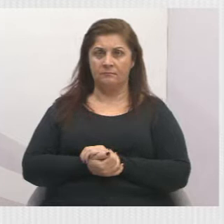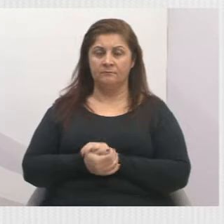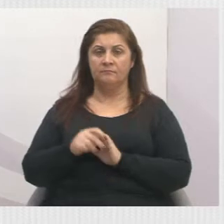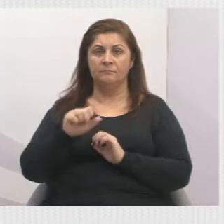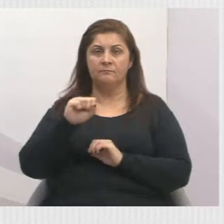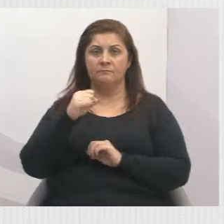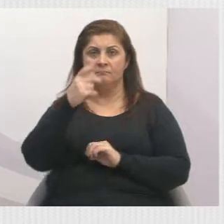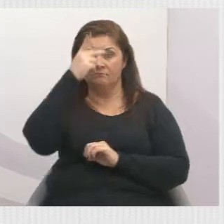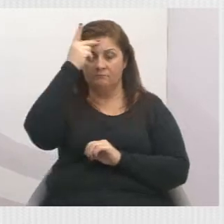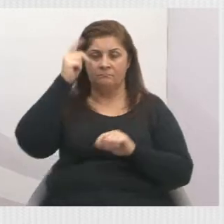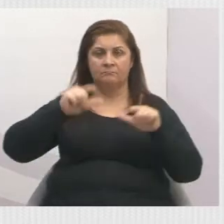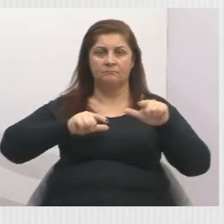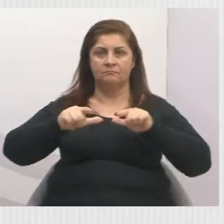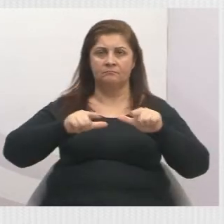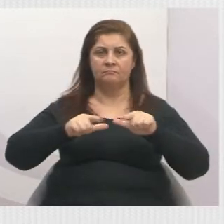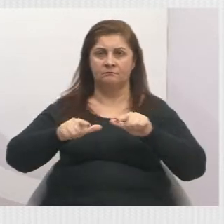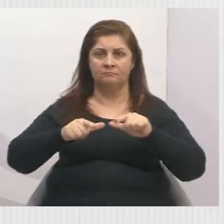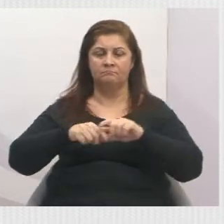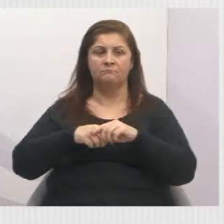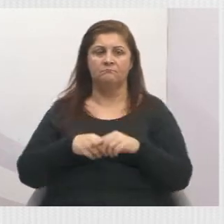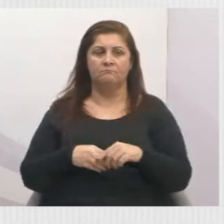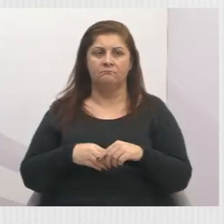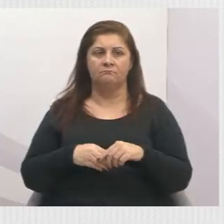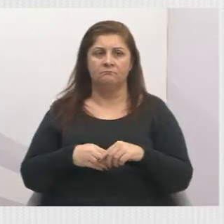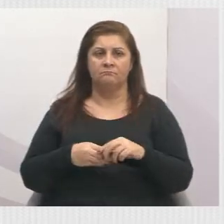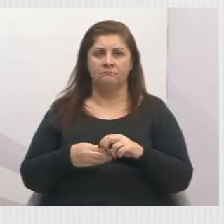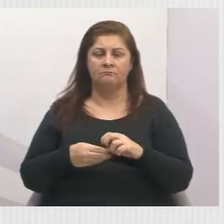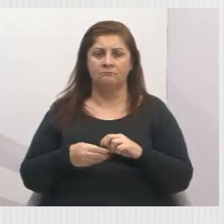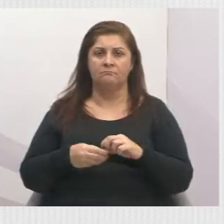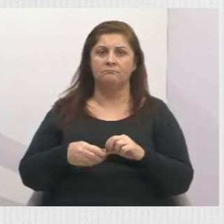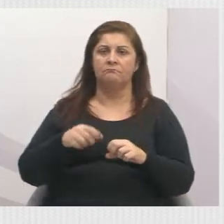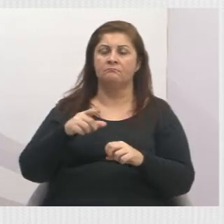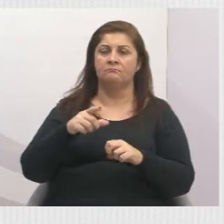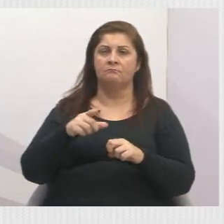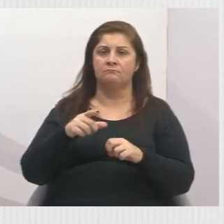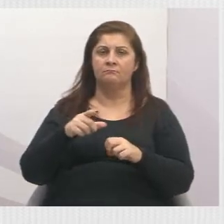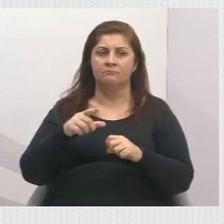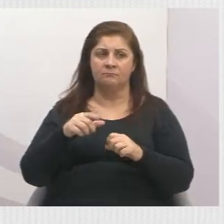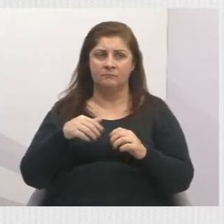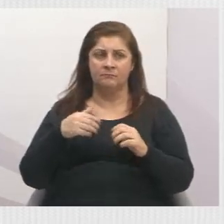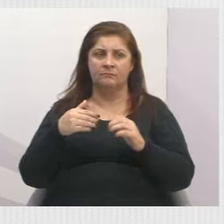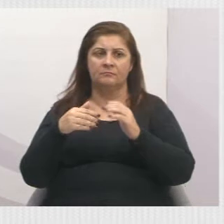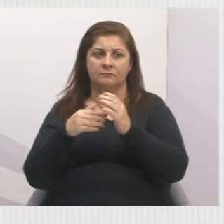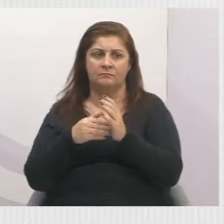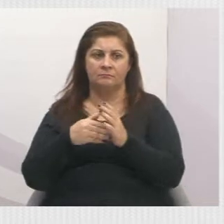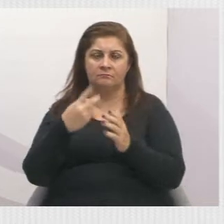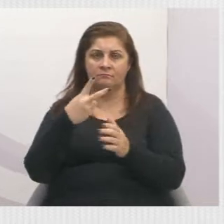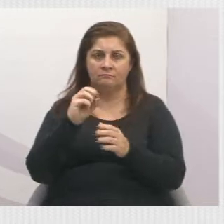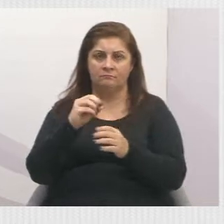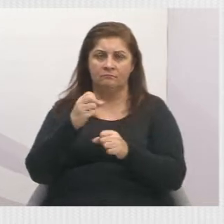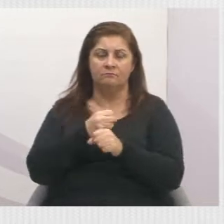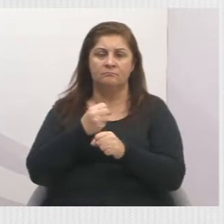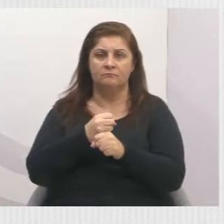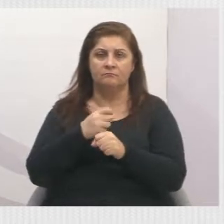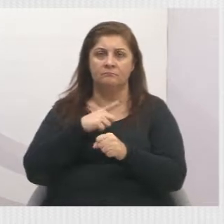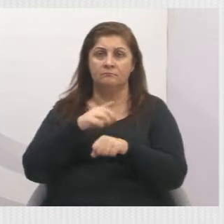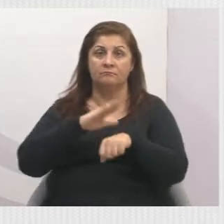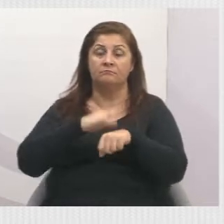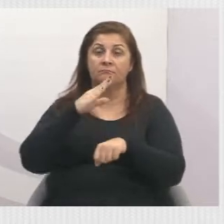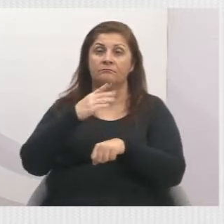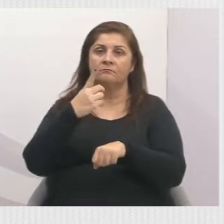vai receber 10%, uma pensão ou aposentadoria 10% a mais do projeto